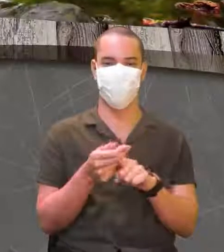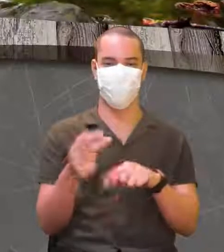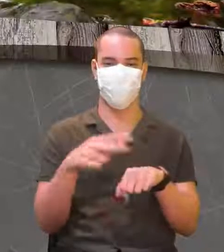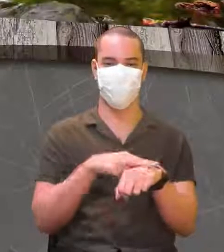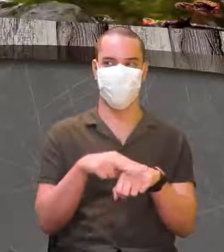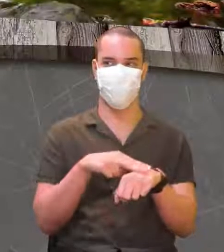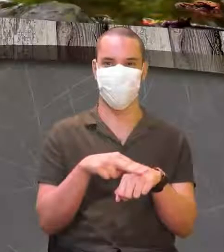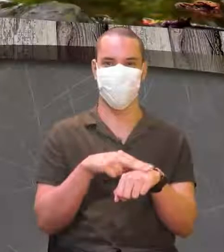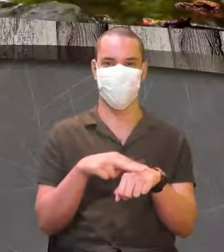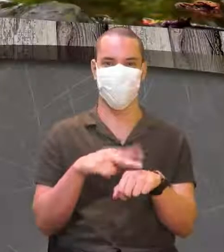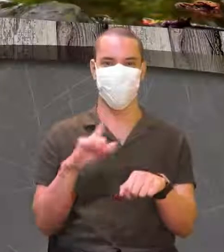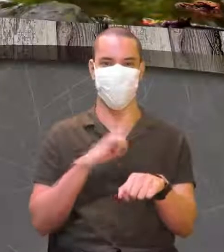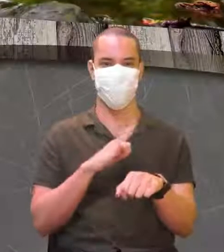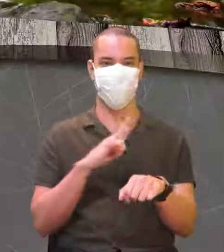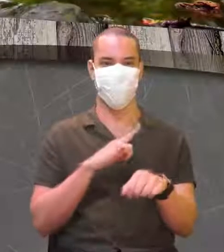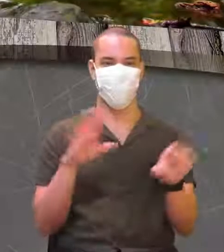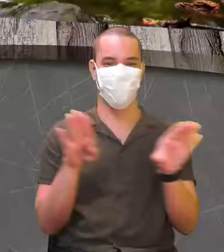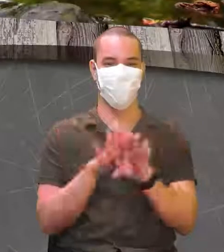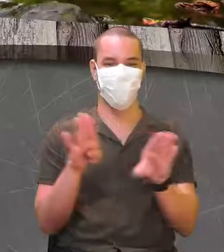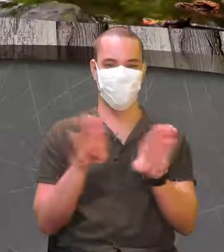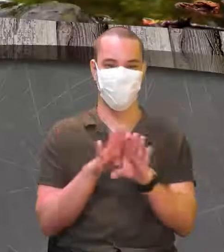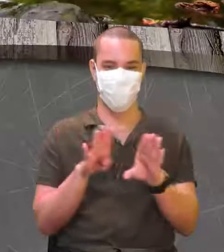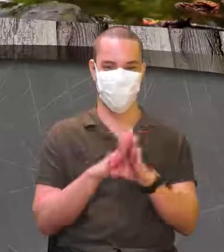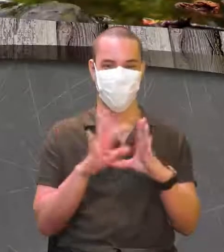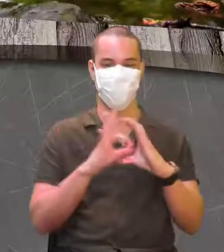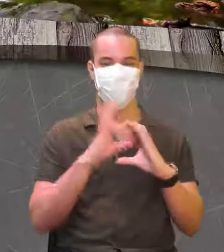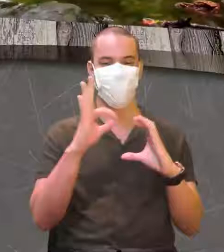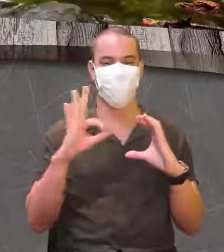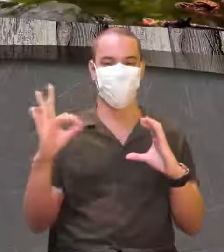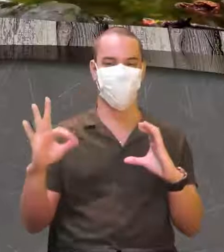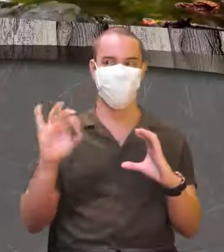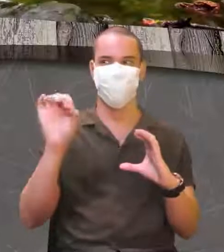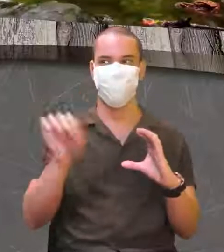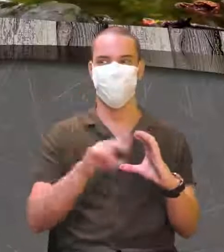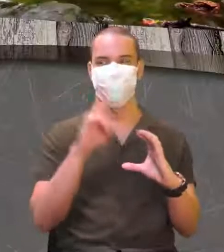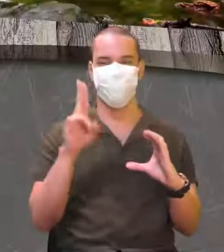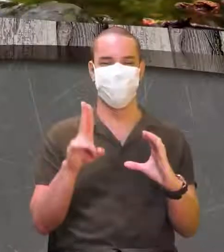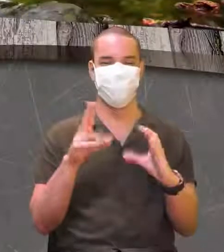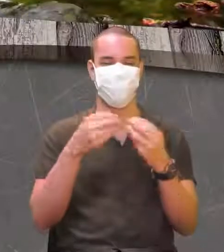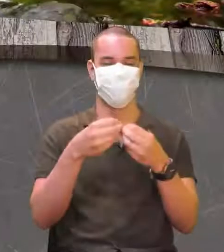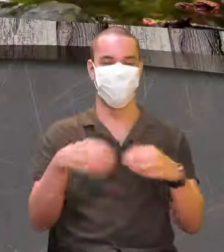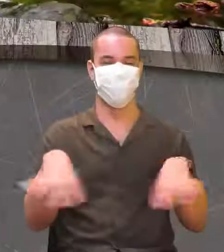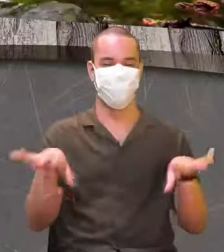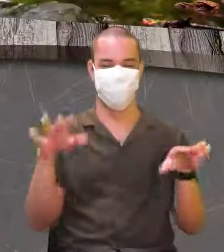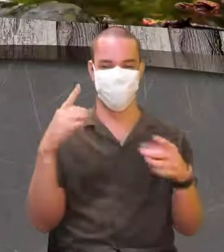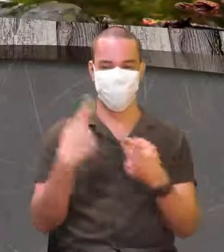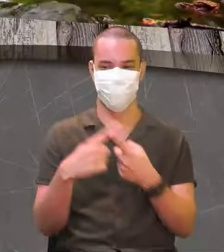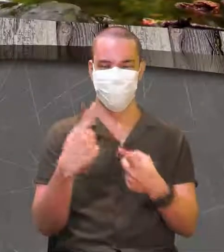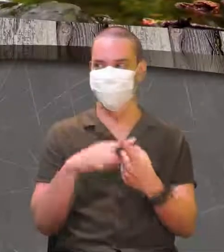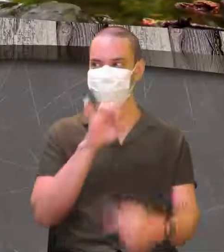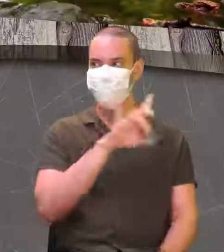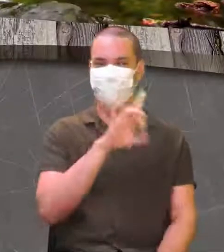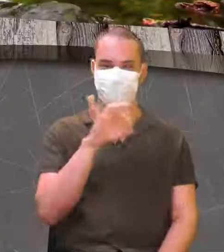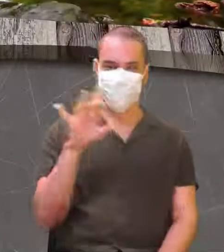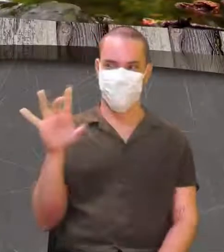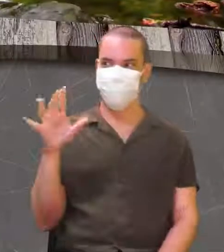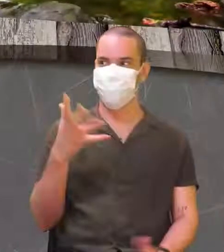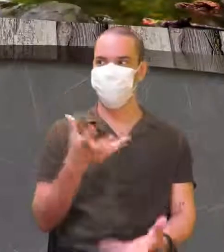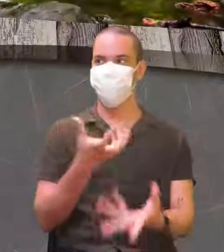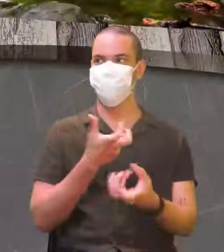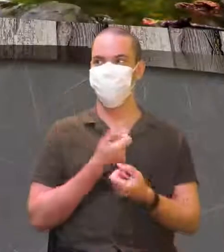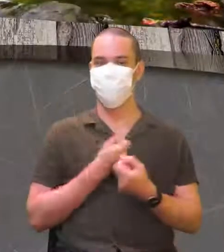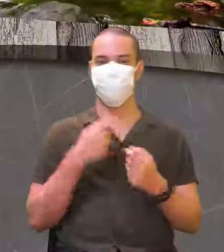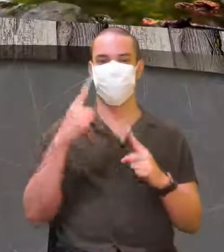aí, quando você tem a formação dos gametas, há essa segregação ou essa separação. Cada gameta vai receber um tipo de